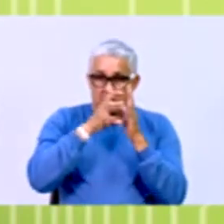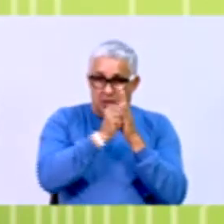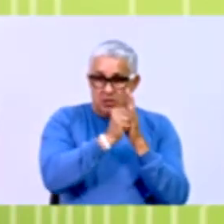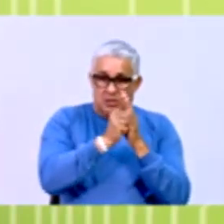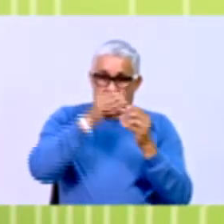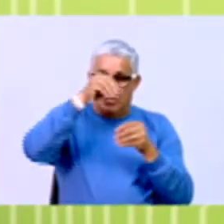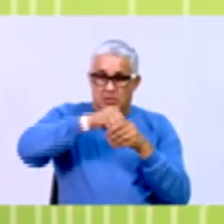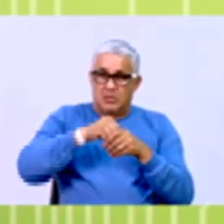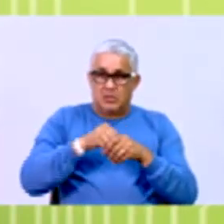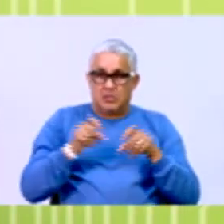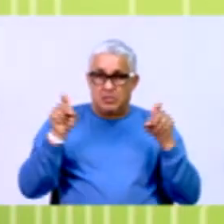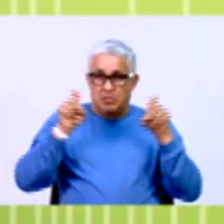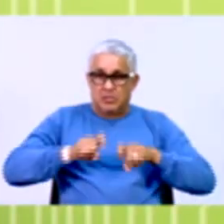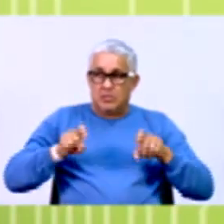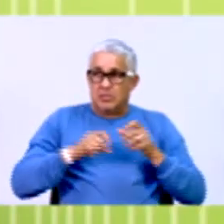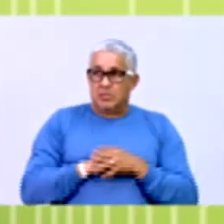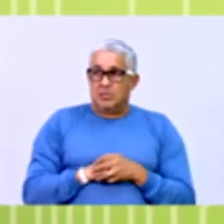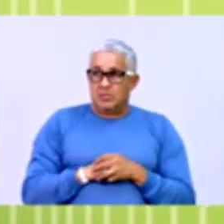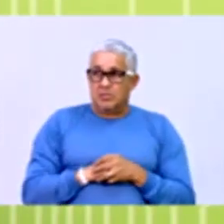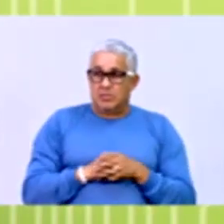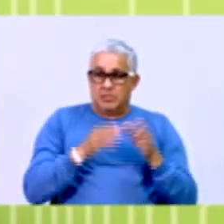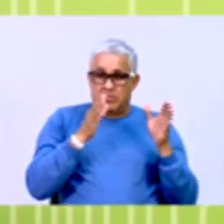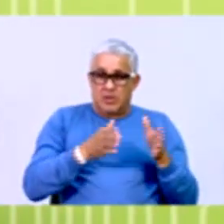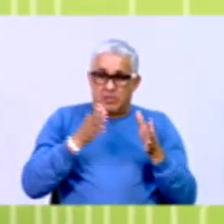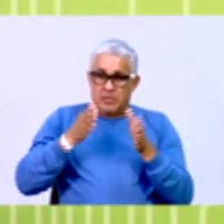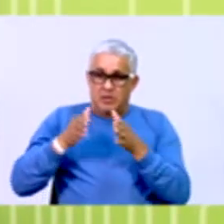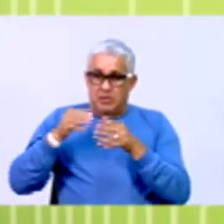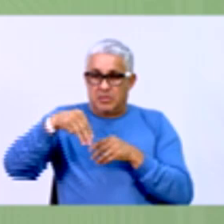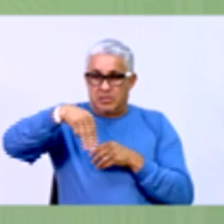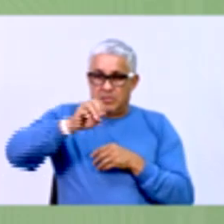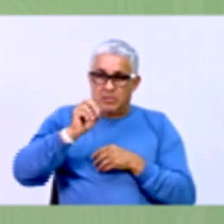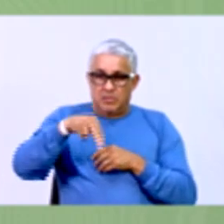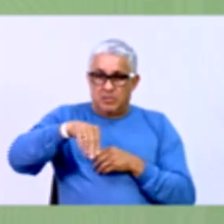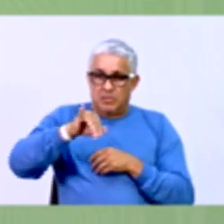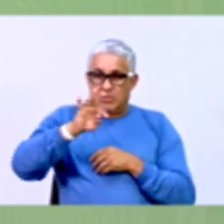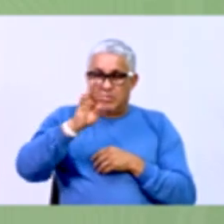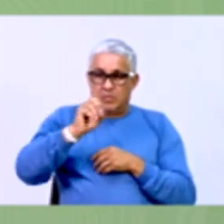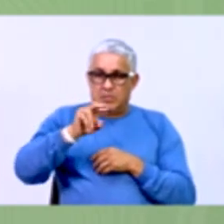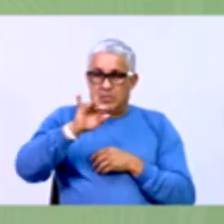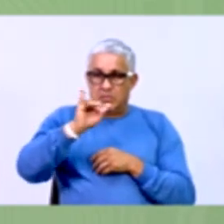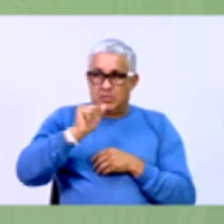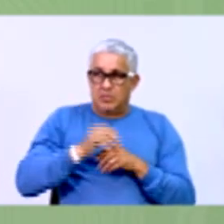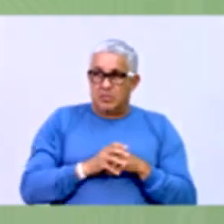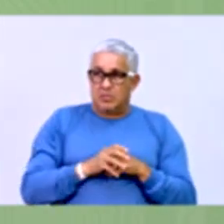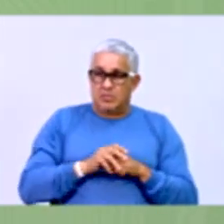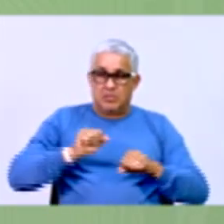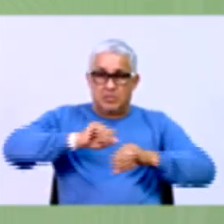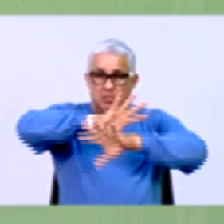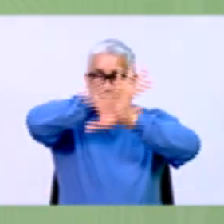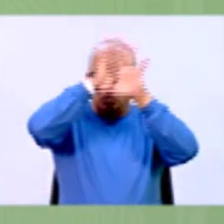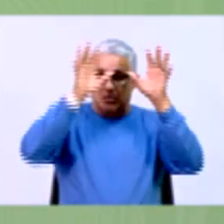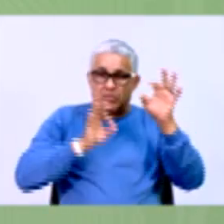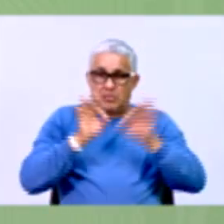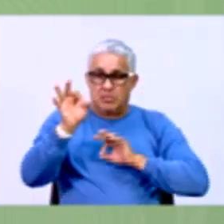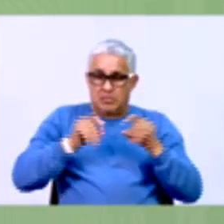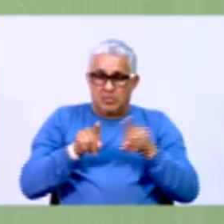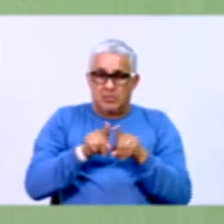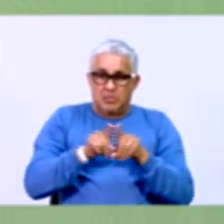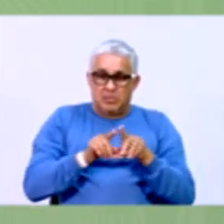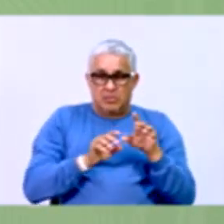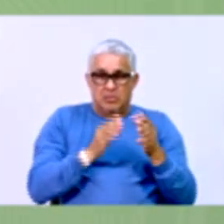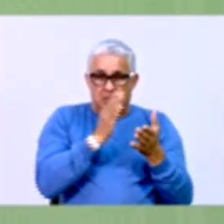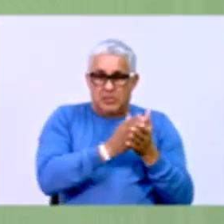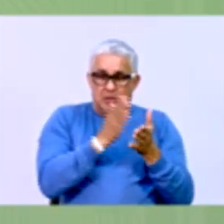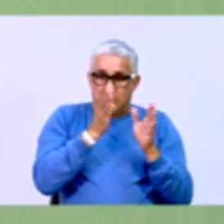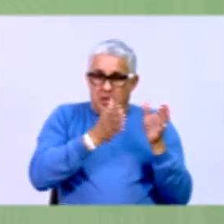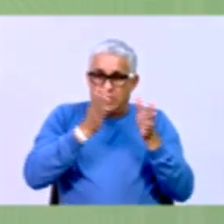computador. Etapas de uma auditoria. Uma auditoria transparente e organizada busca seguir determinadas